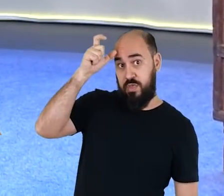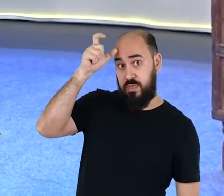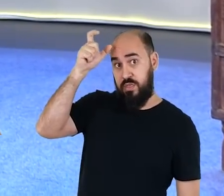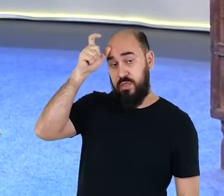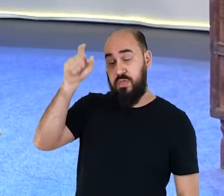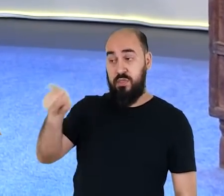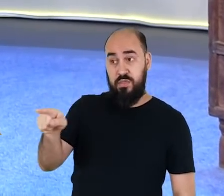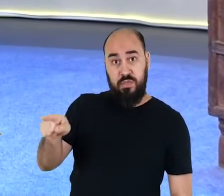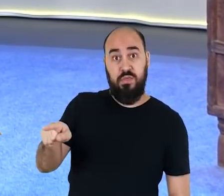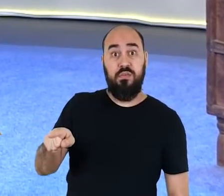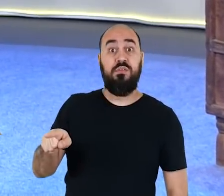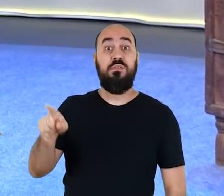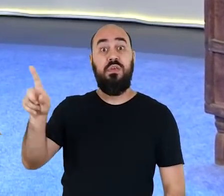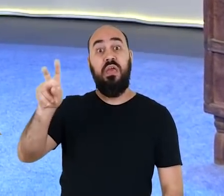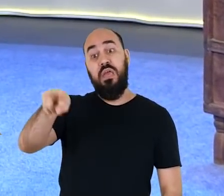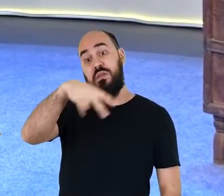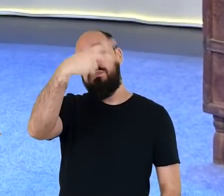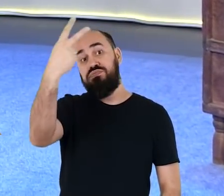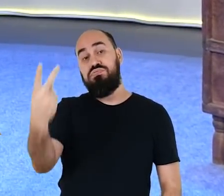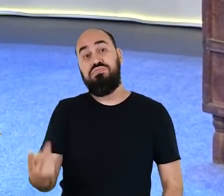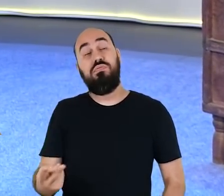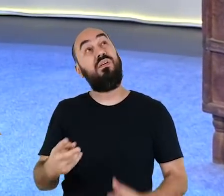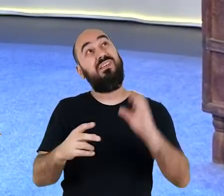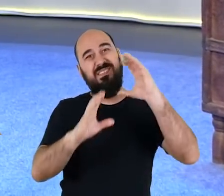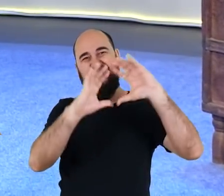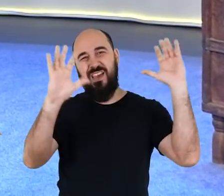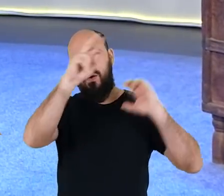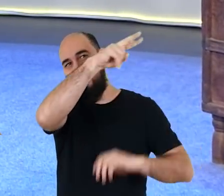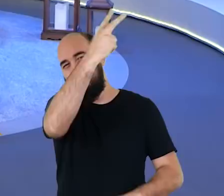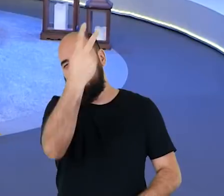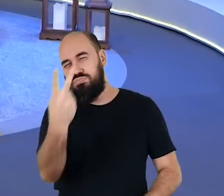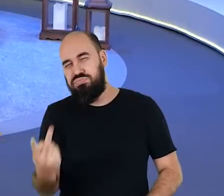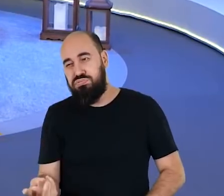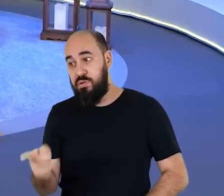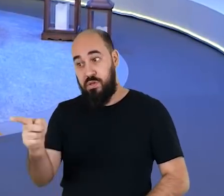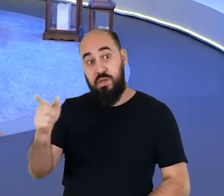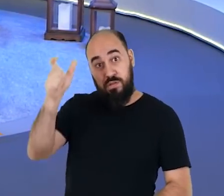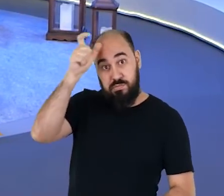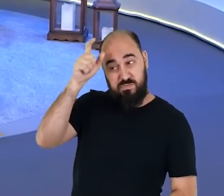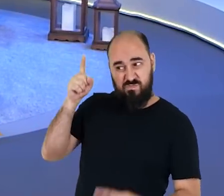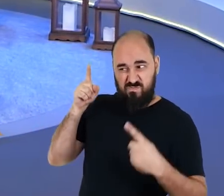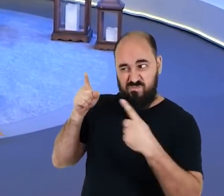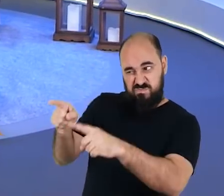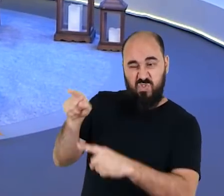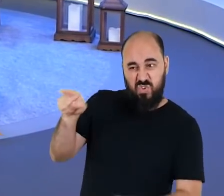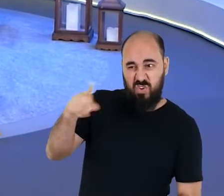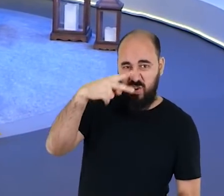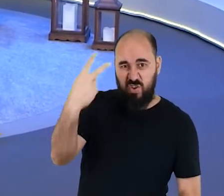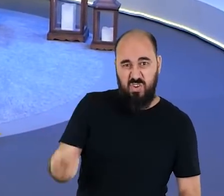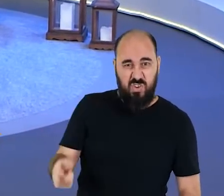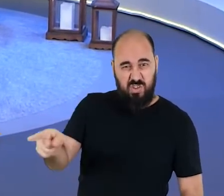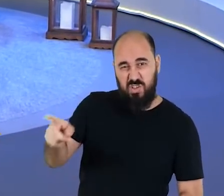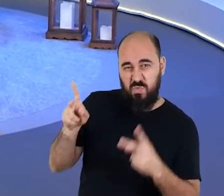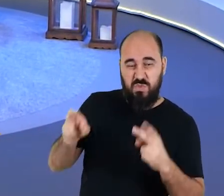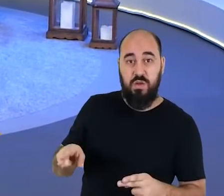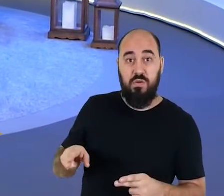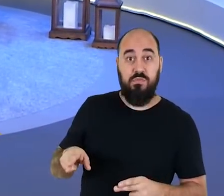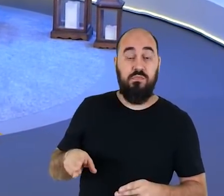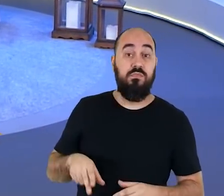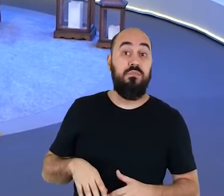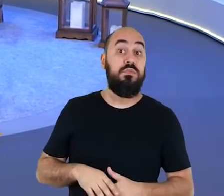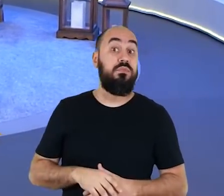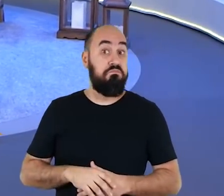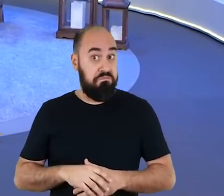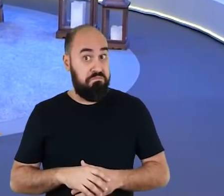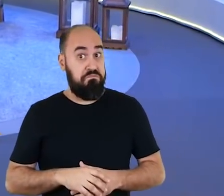diabo, Satanás, caindo do céu. Agora, ironia das ironias, o ciclo da cidade